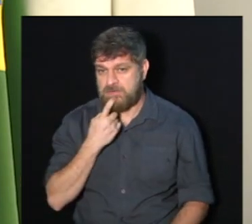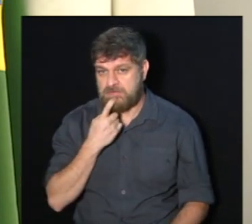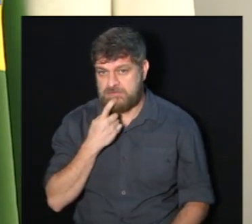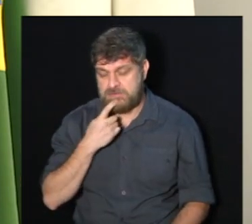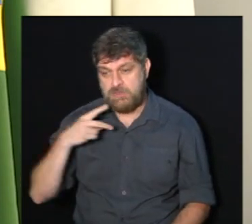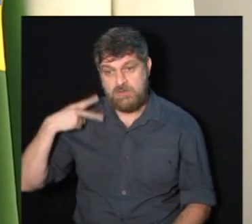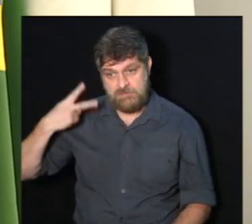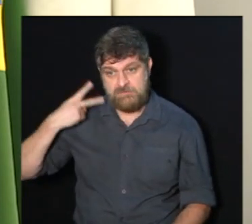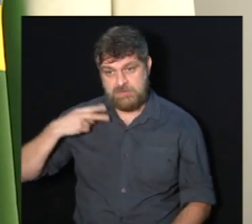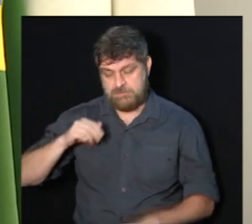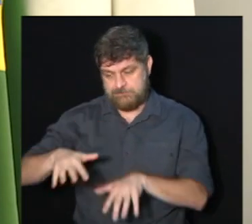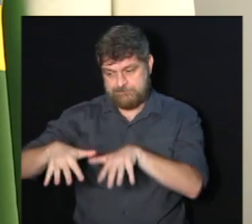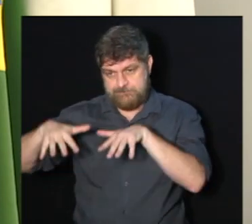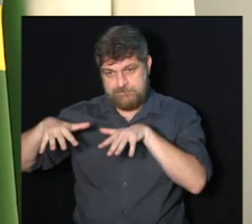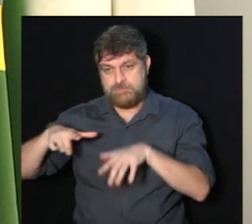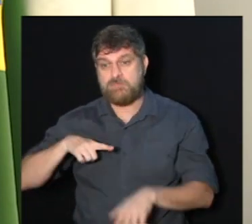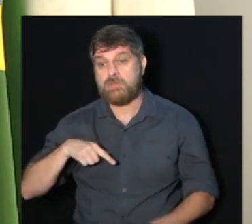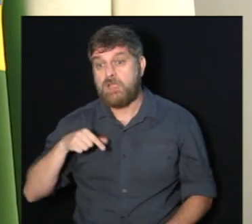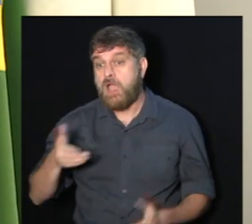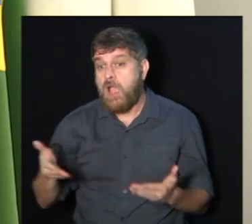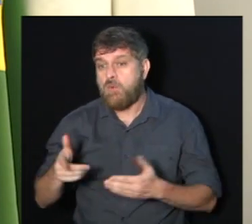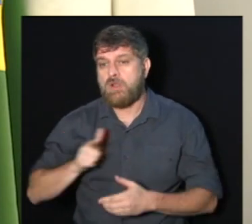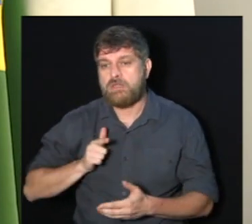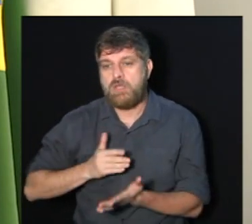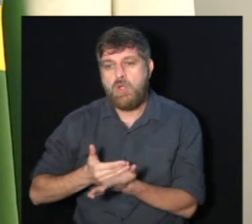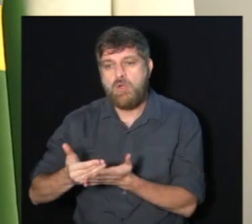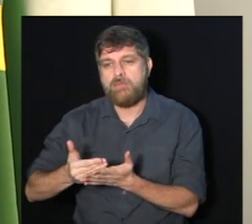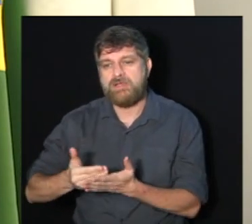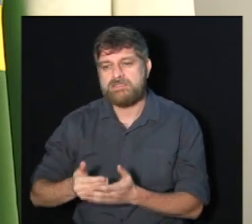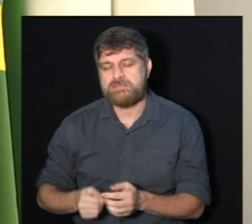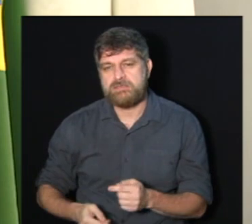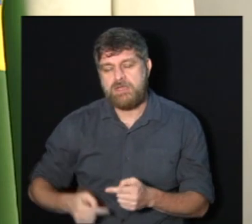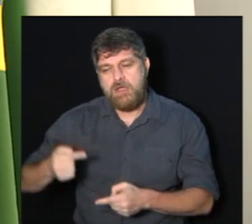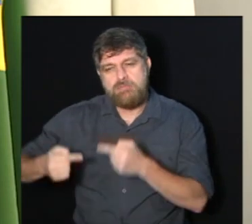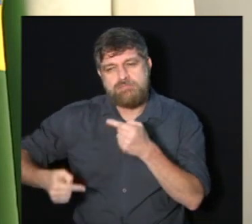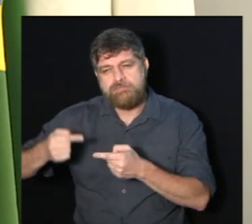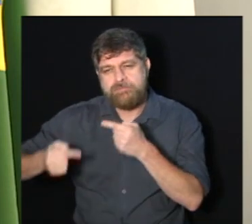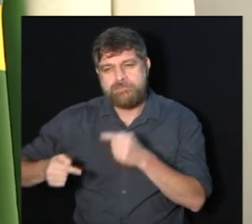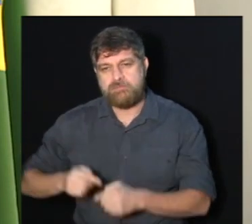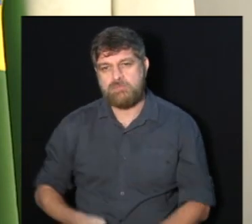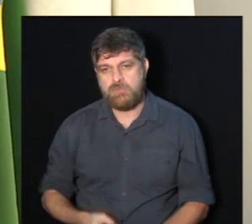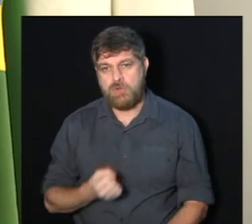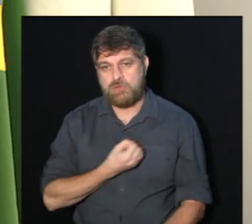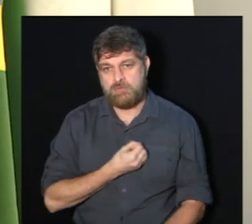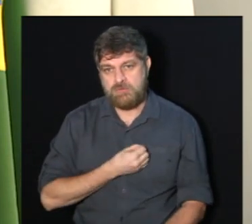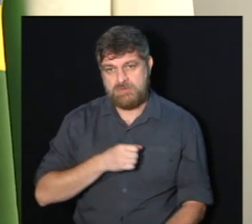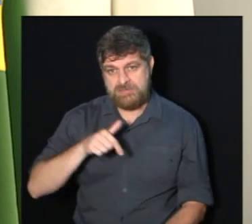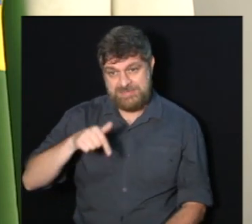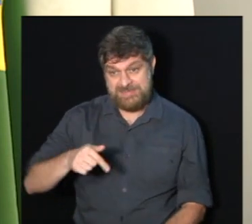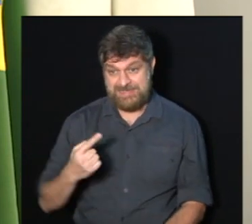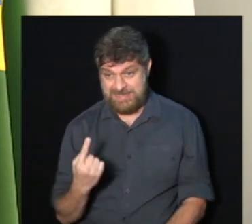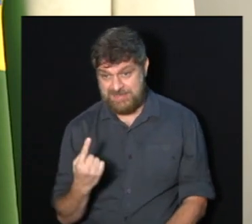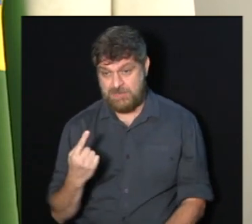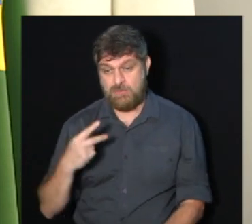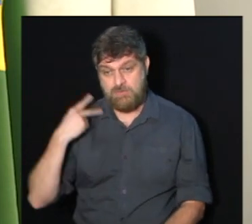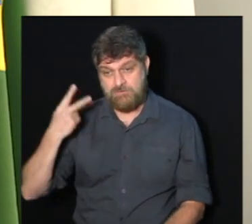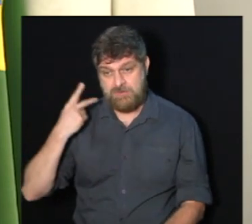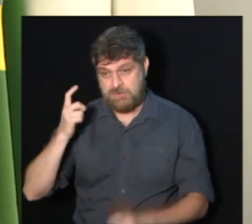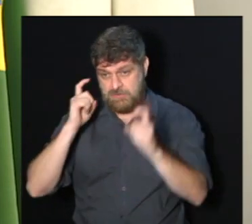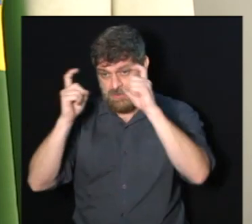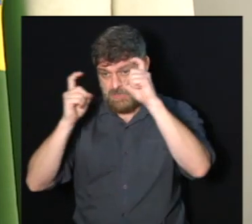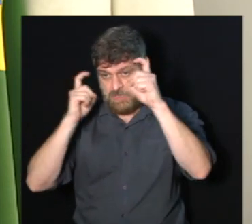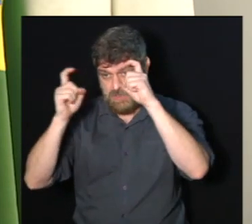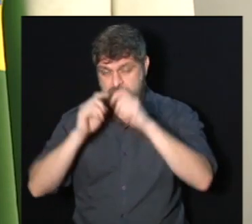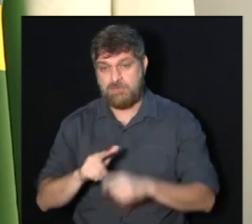Câmara Municipal de Campinas, onde agora terá início a primeira parte da 71ª reunião ordinária. Esta primeira